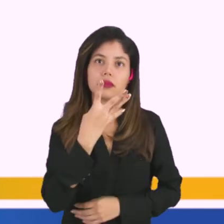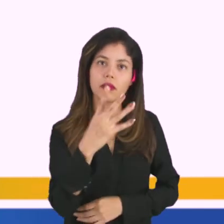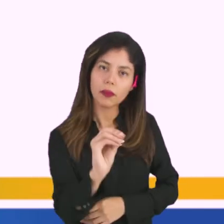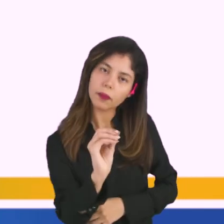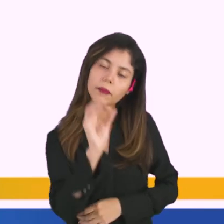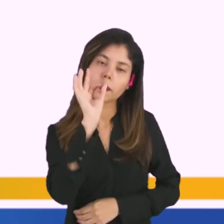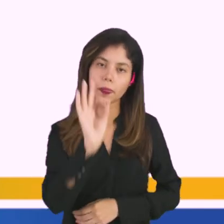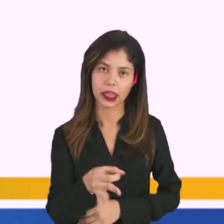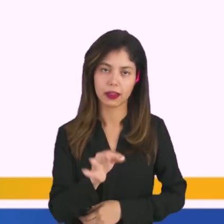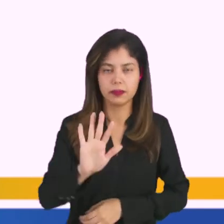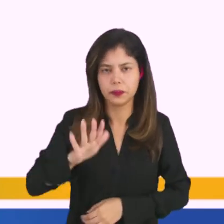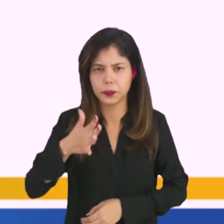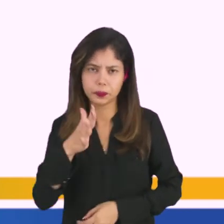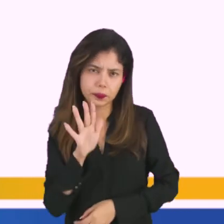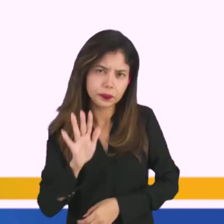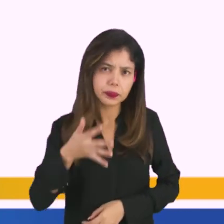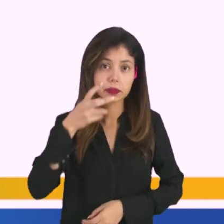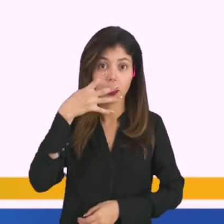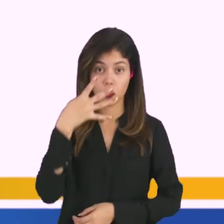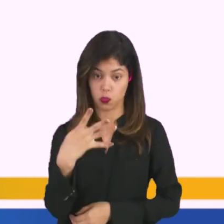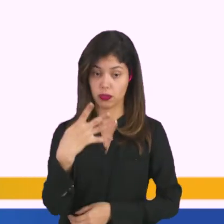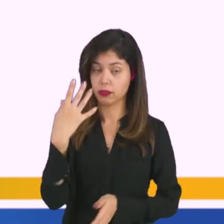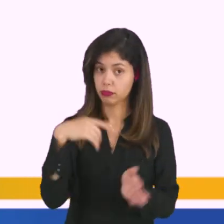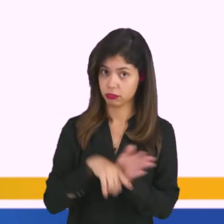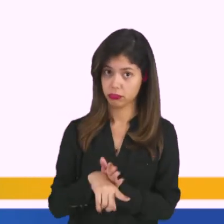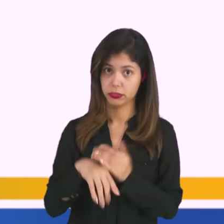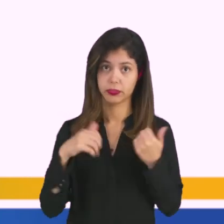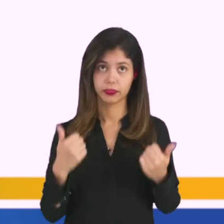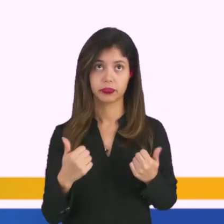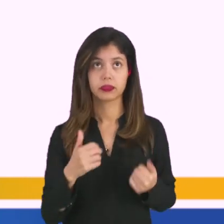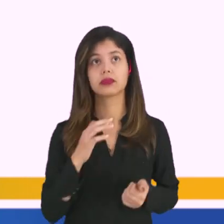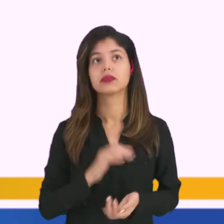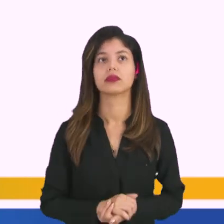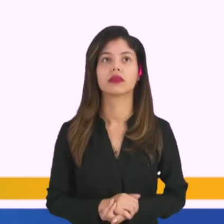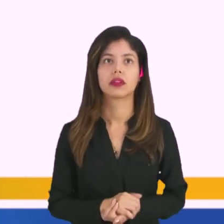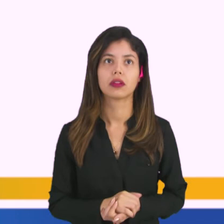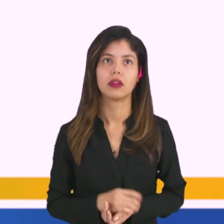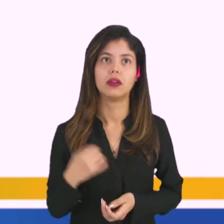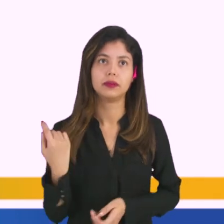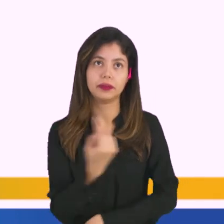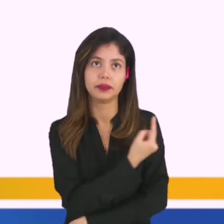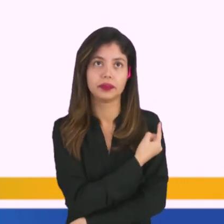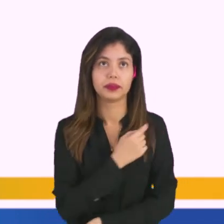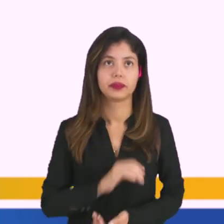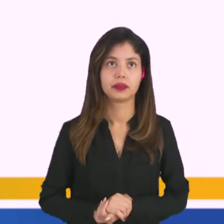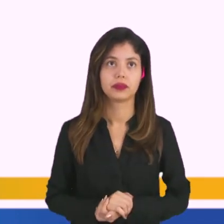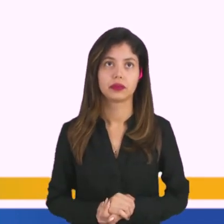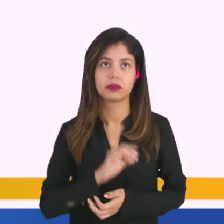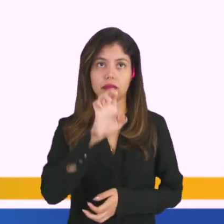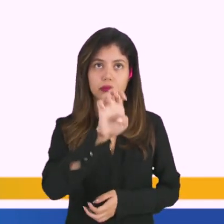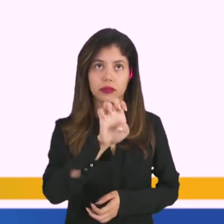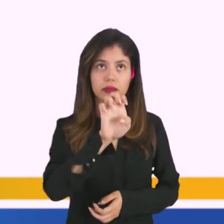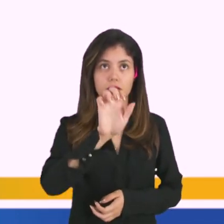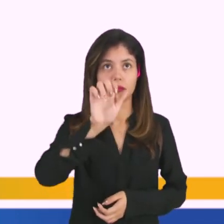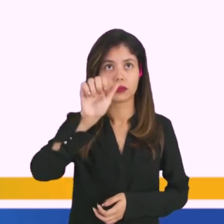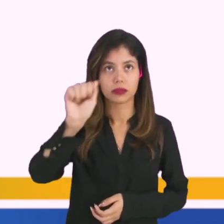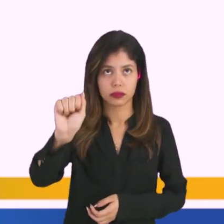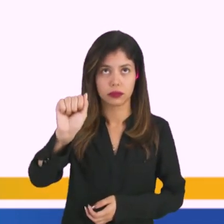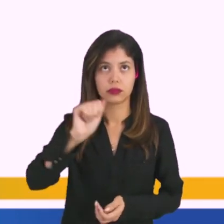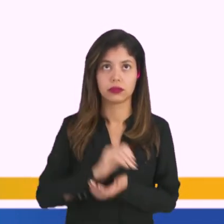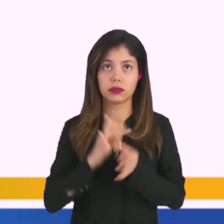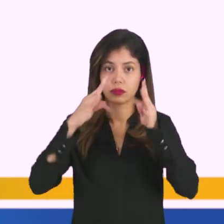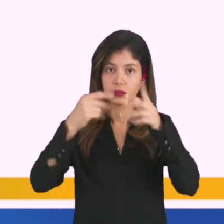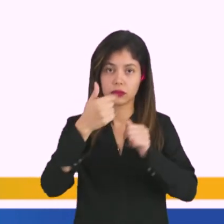40 alunos acertaram pelo menos 4 questões. Então, nosso espaço amostral aí são todos